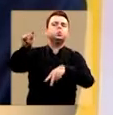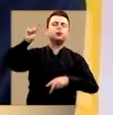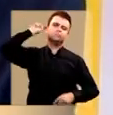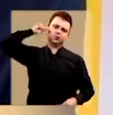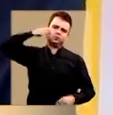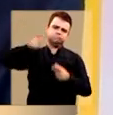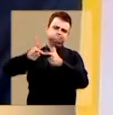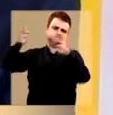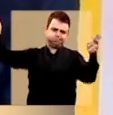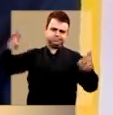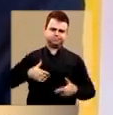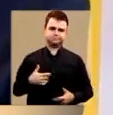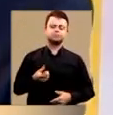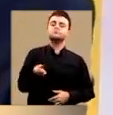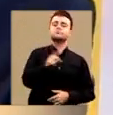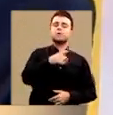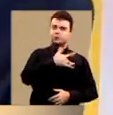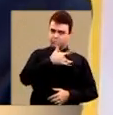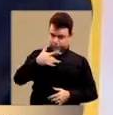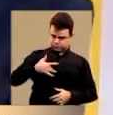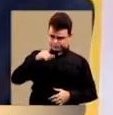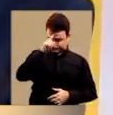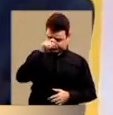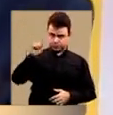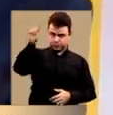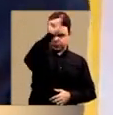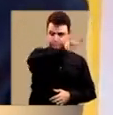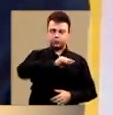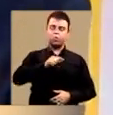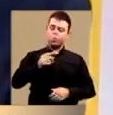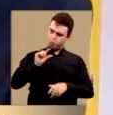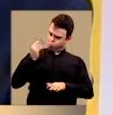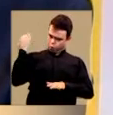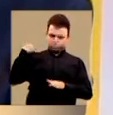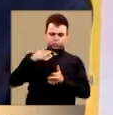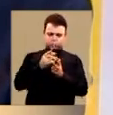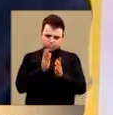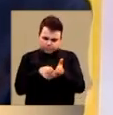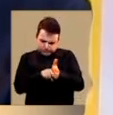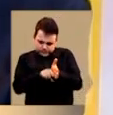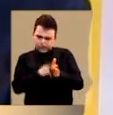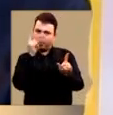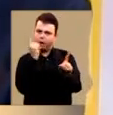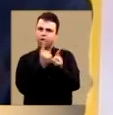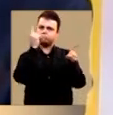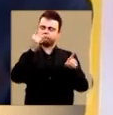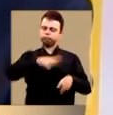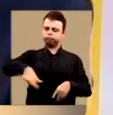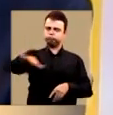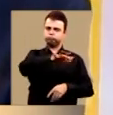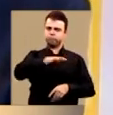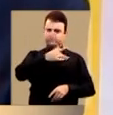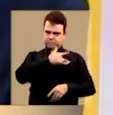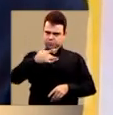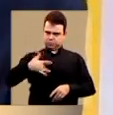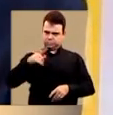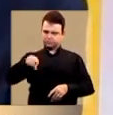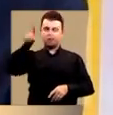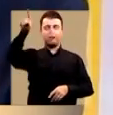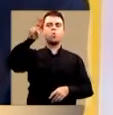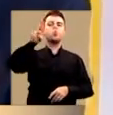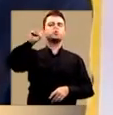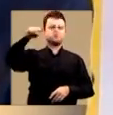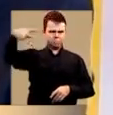a população negra. No campo da saúde, nós temos um estudo relativamente recente, no campo da saúde pública, se eu não me engano, quem